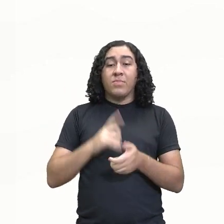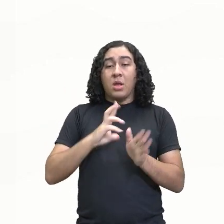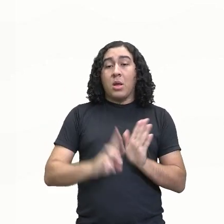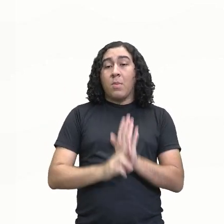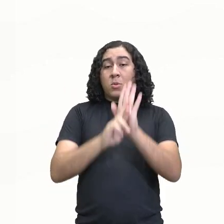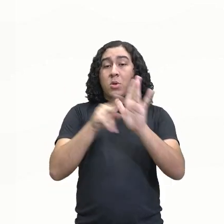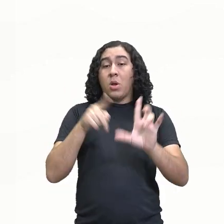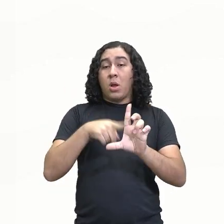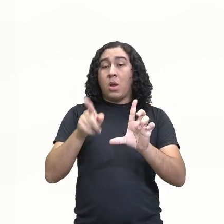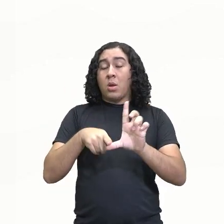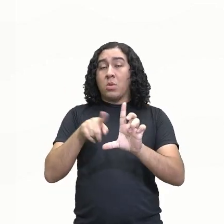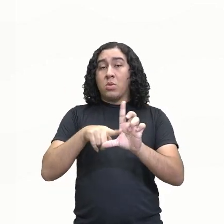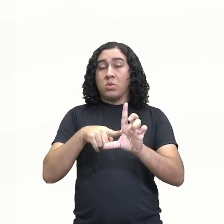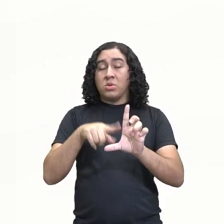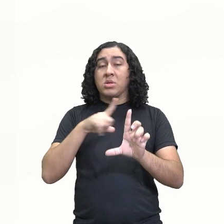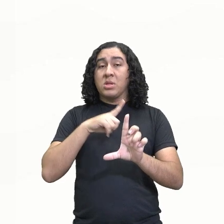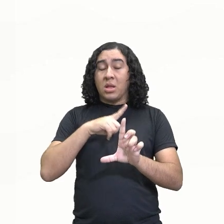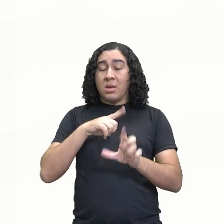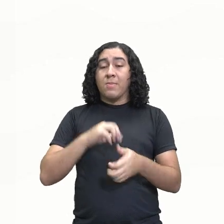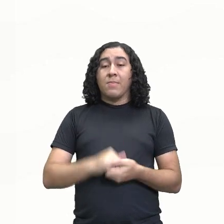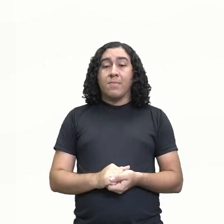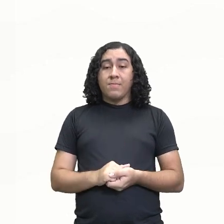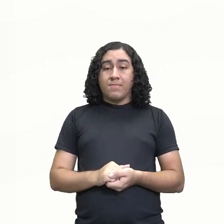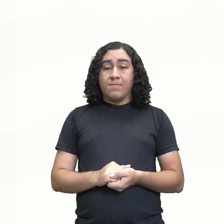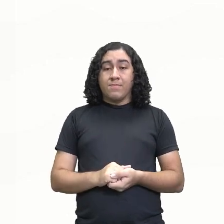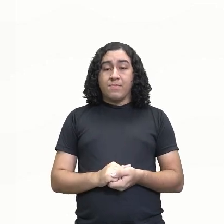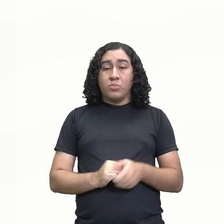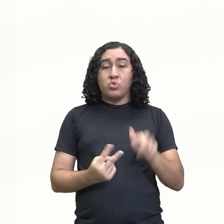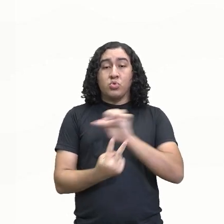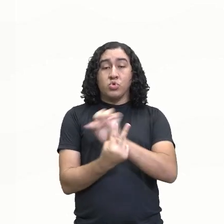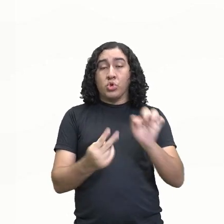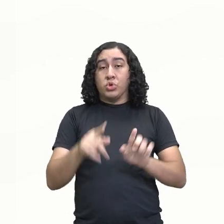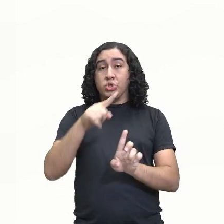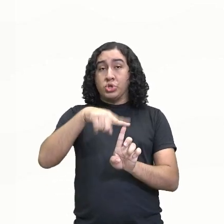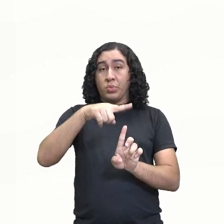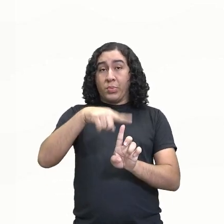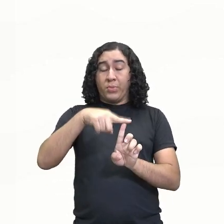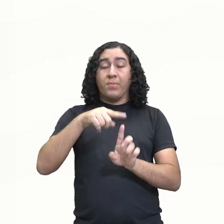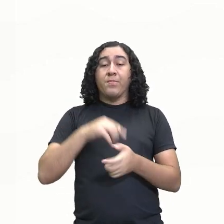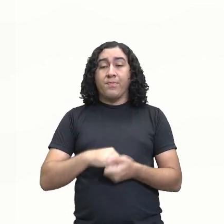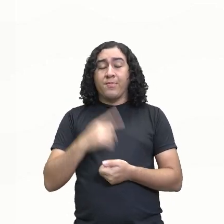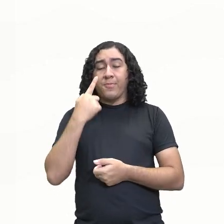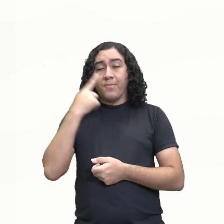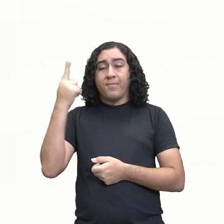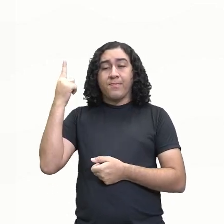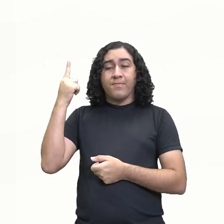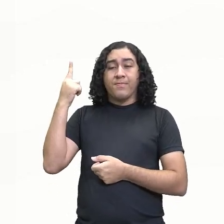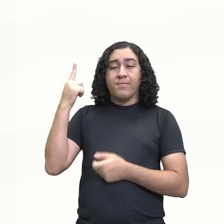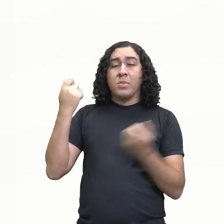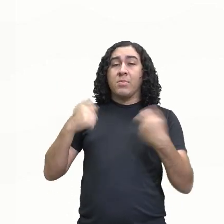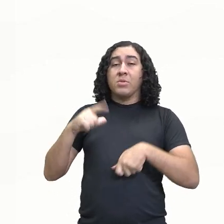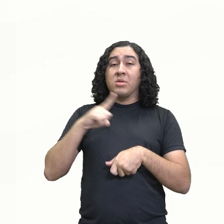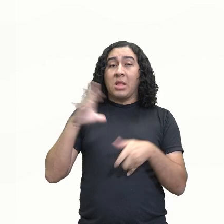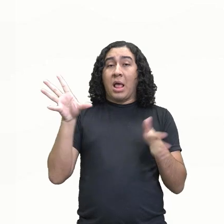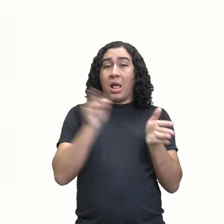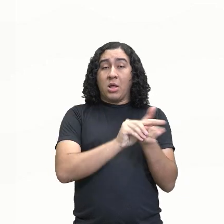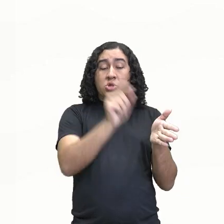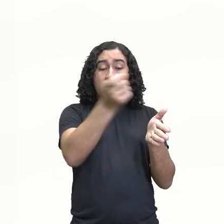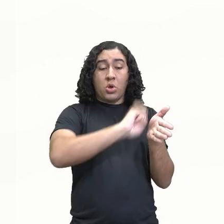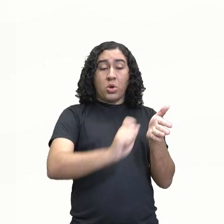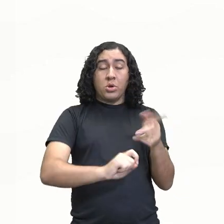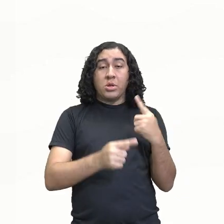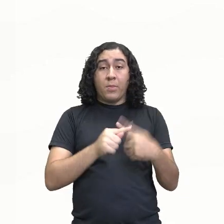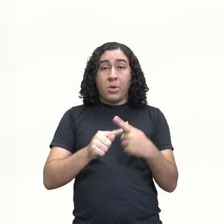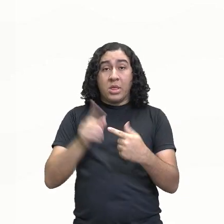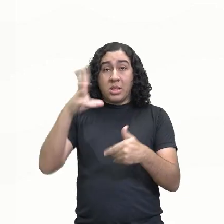ângulos, tanto em grau quanto em radianos. E o que eu aconselho você a fazer anotação, porque dentro